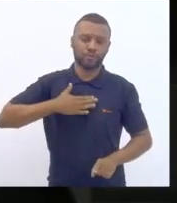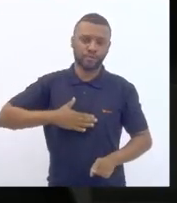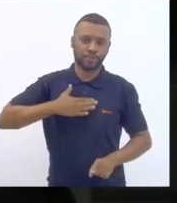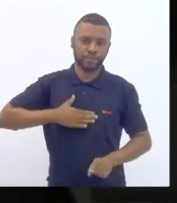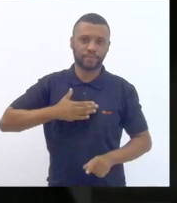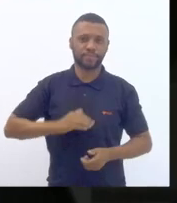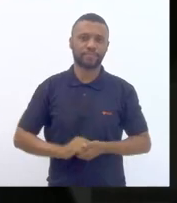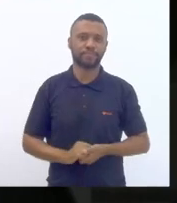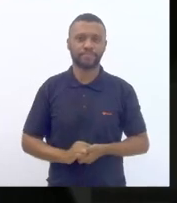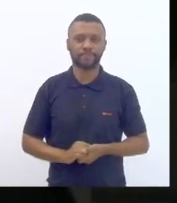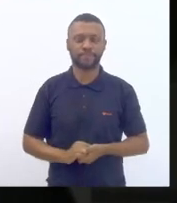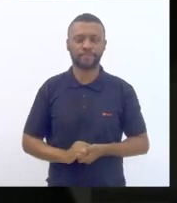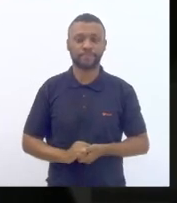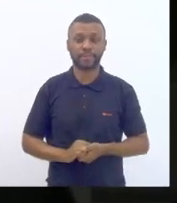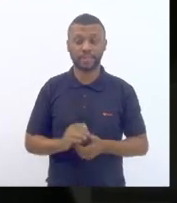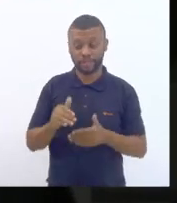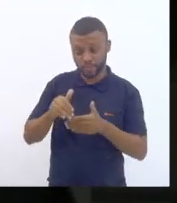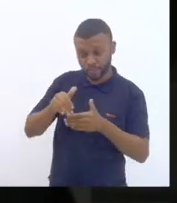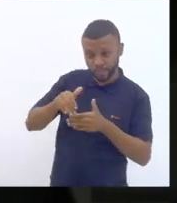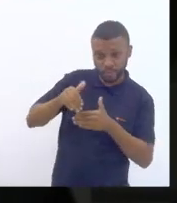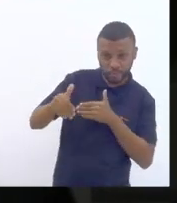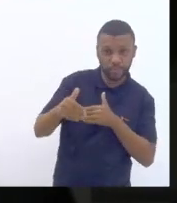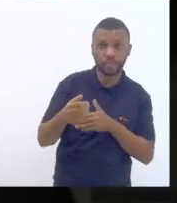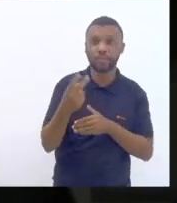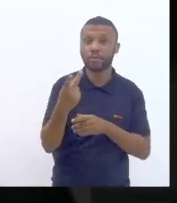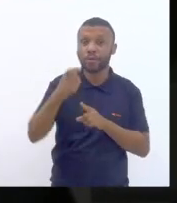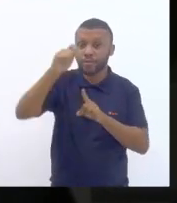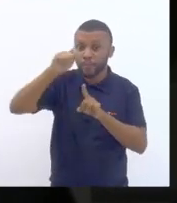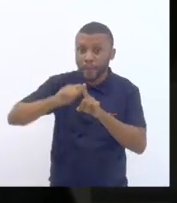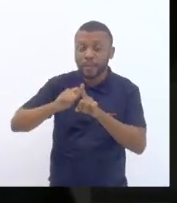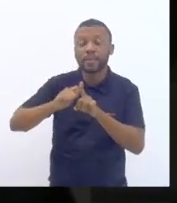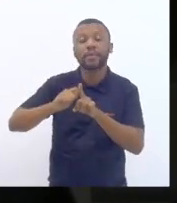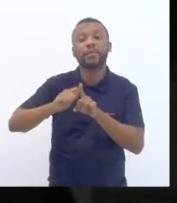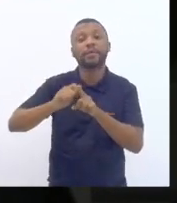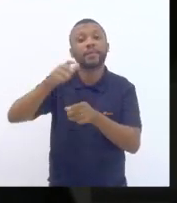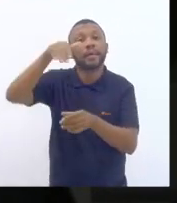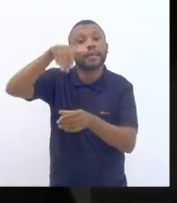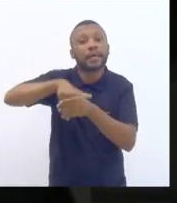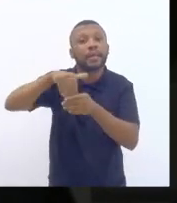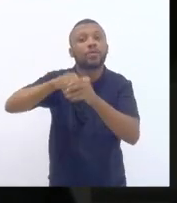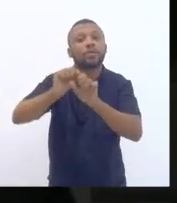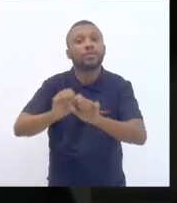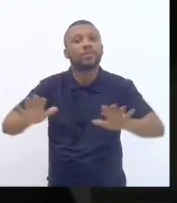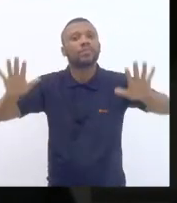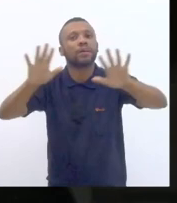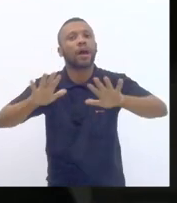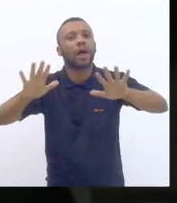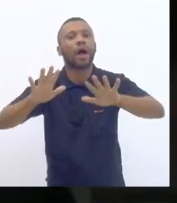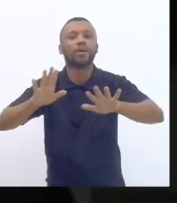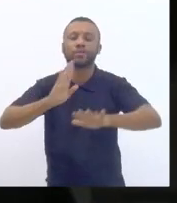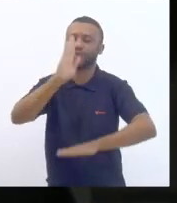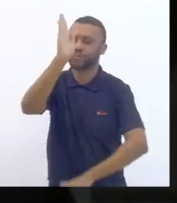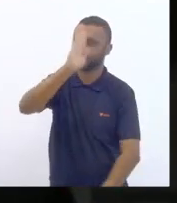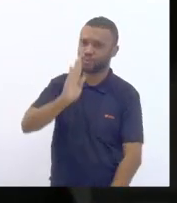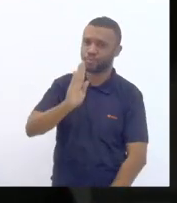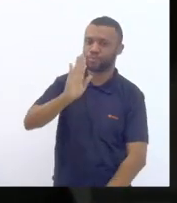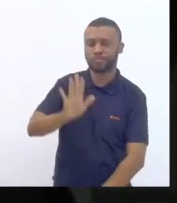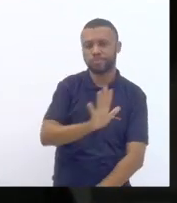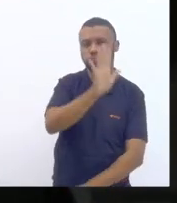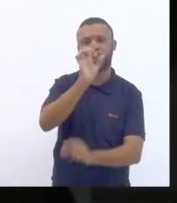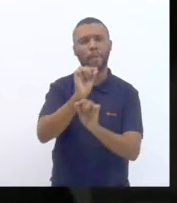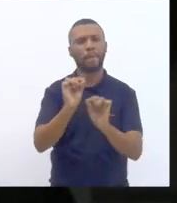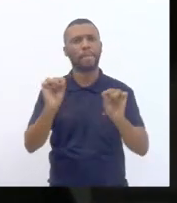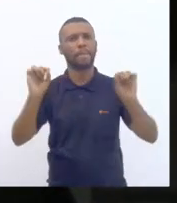a 60 dias das eleições gerais do país e função das eleições gerais